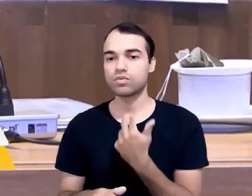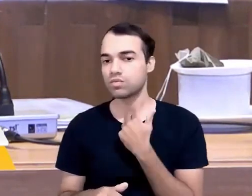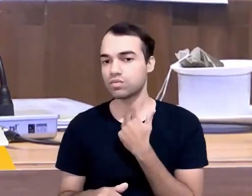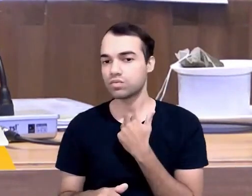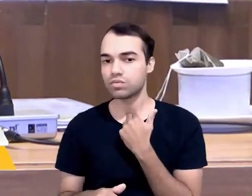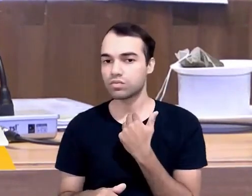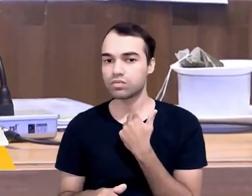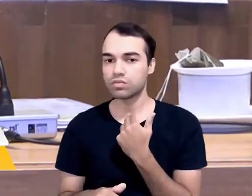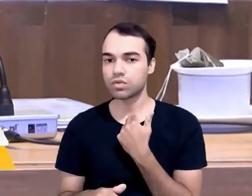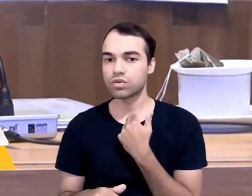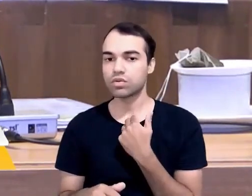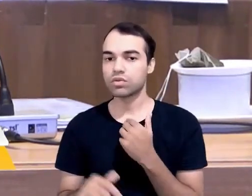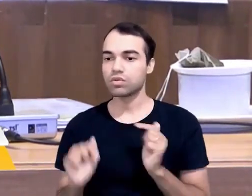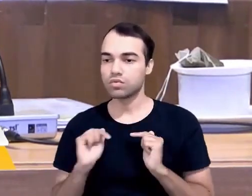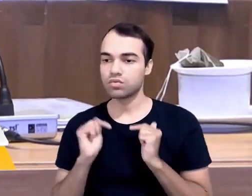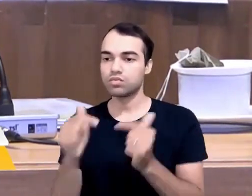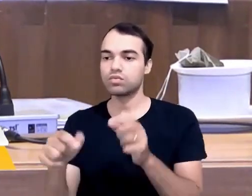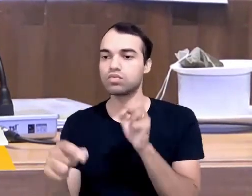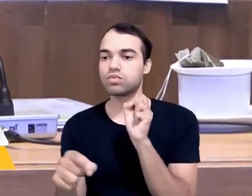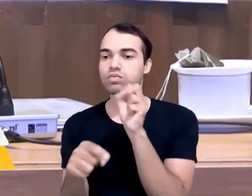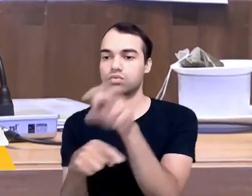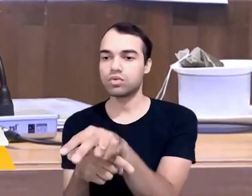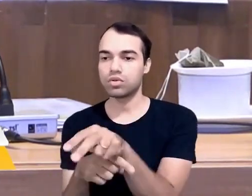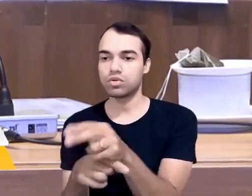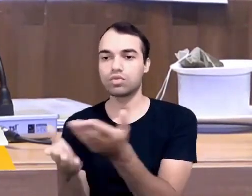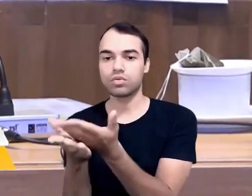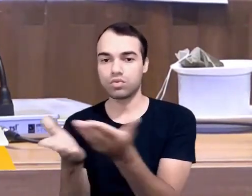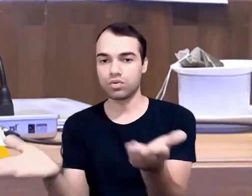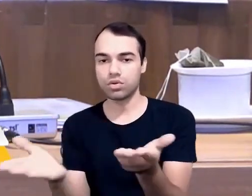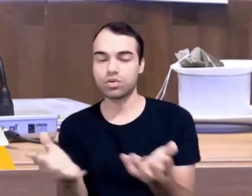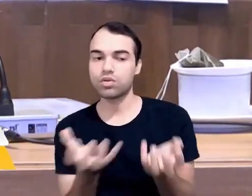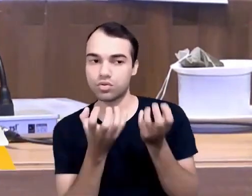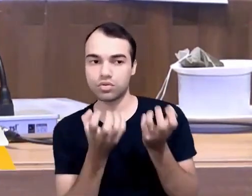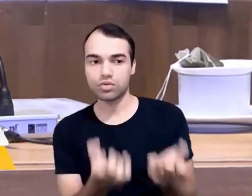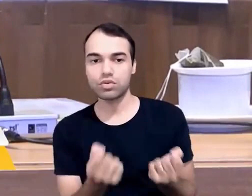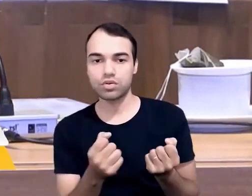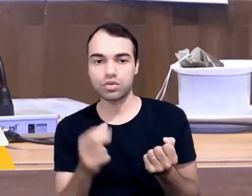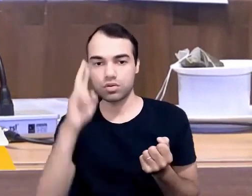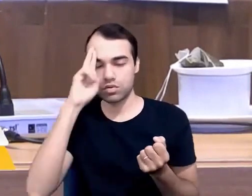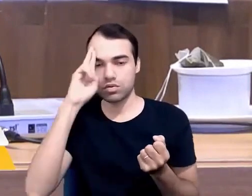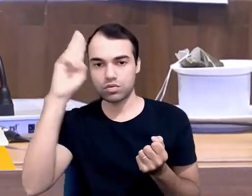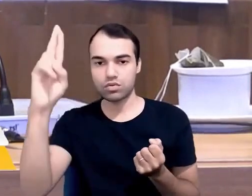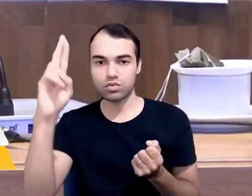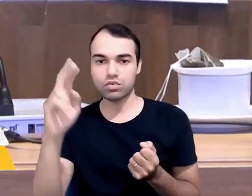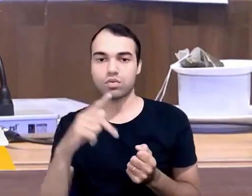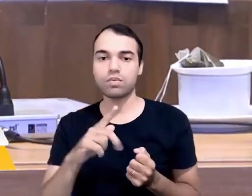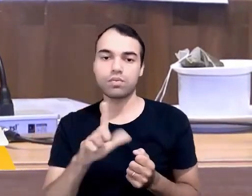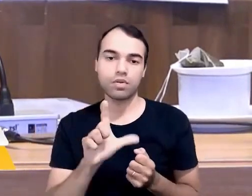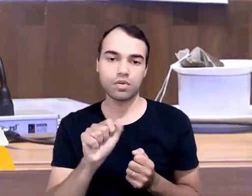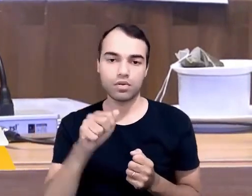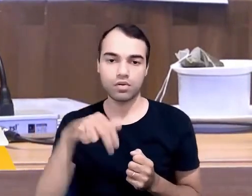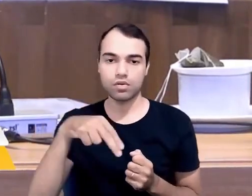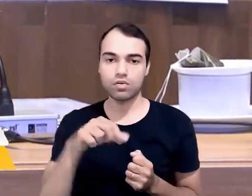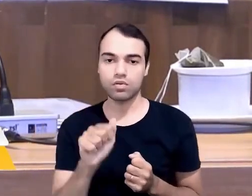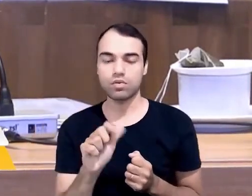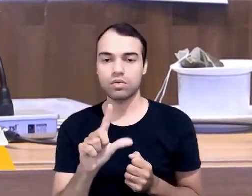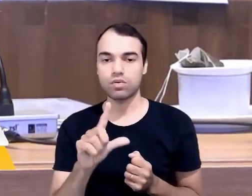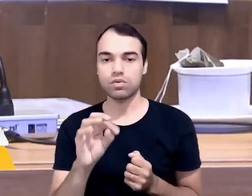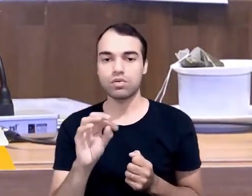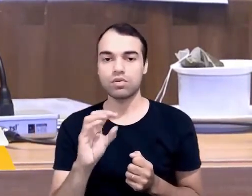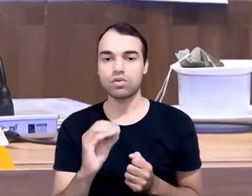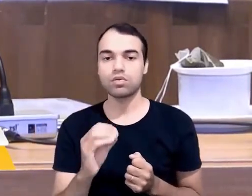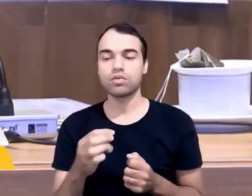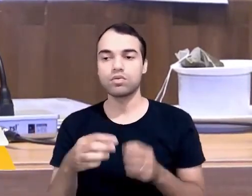de atuar lá dentro sem autorização do Comando Militar do Planalto. Então, por três vezes, o Comando Militar do Planalto